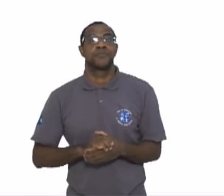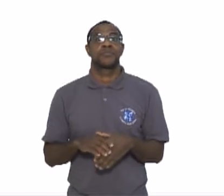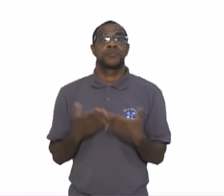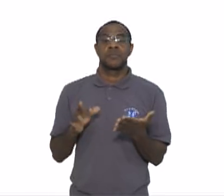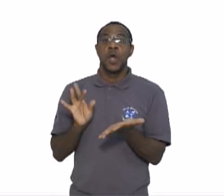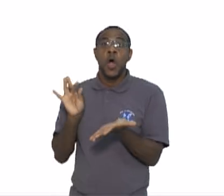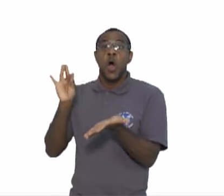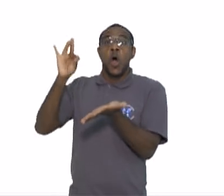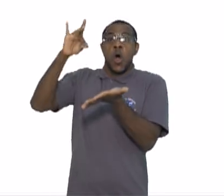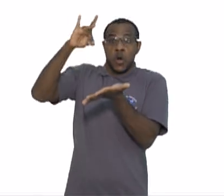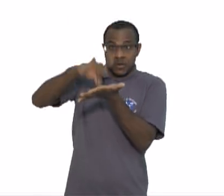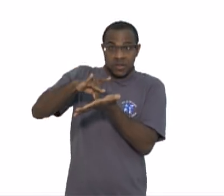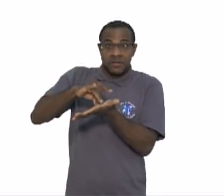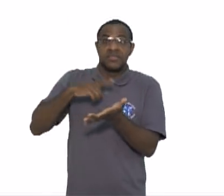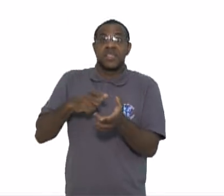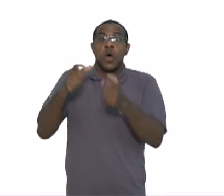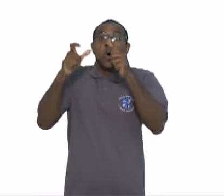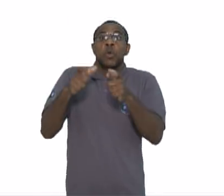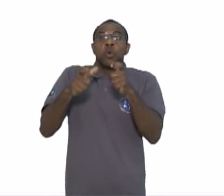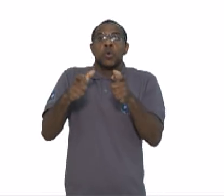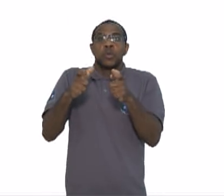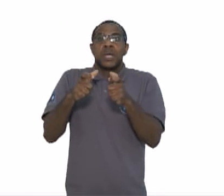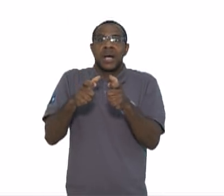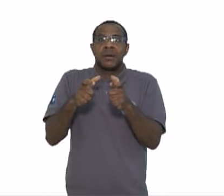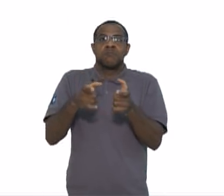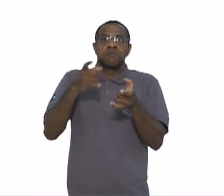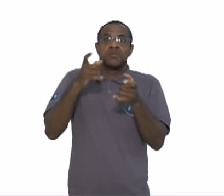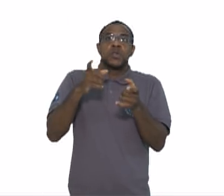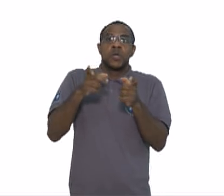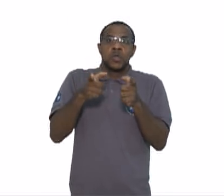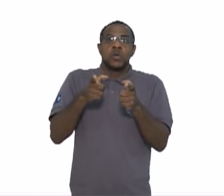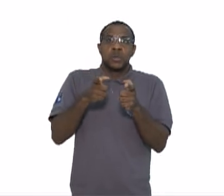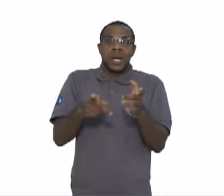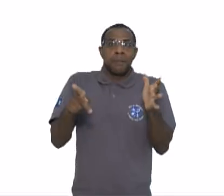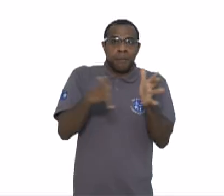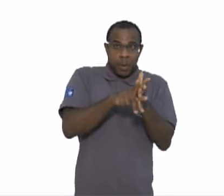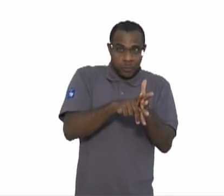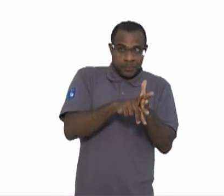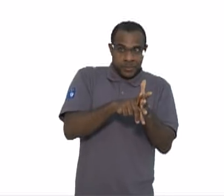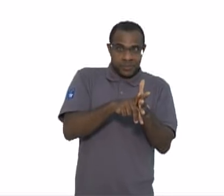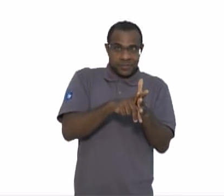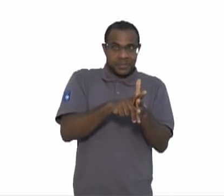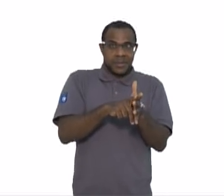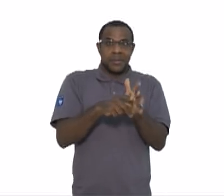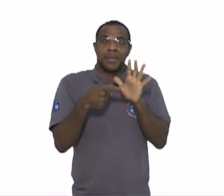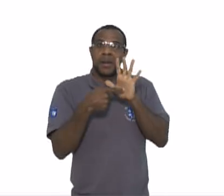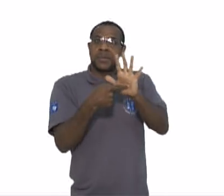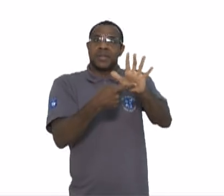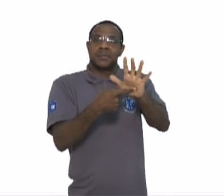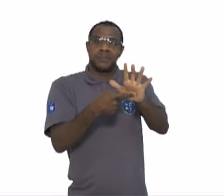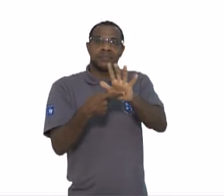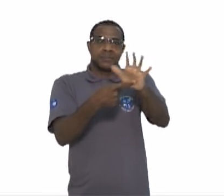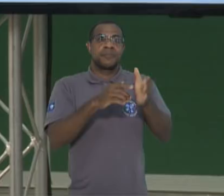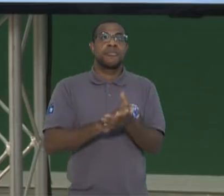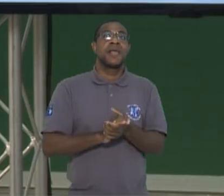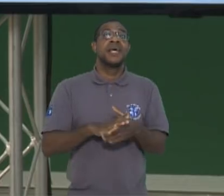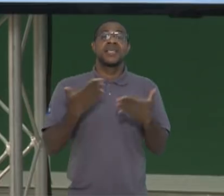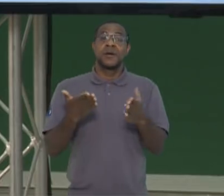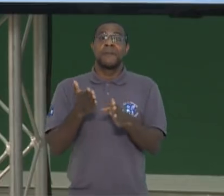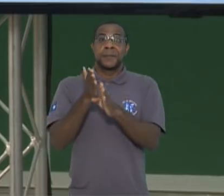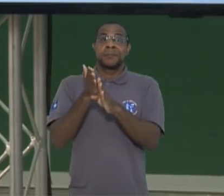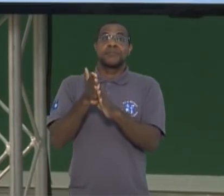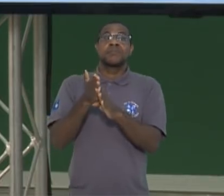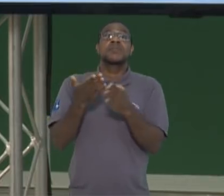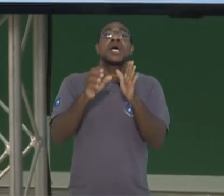Originalmente, o circo tinha um lugar fixo para suas apresentações. A partir de qual século ele passa a ser itinerante? Lembra que a prof